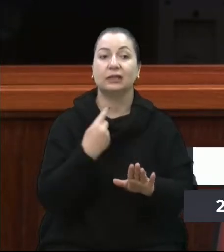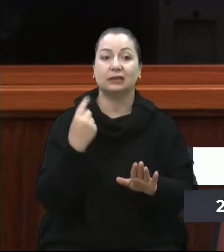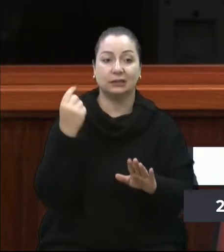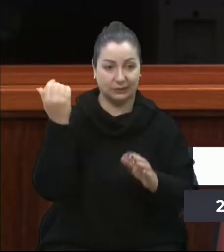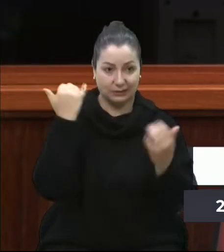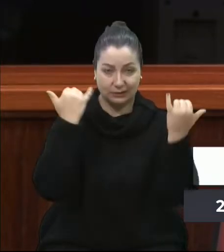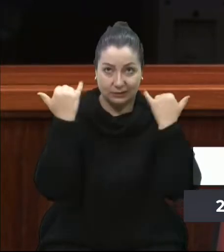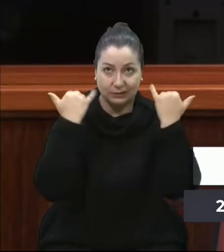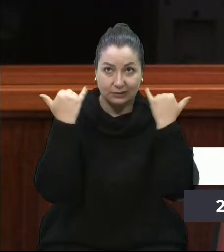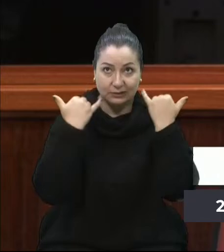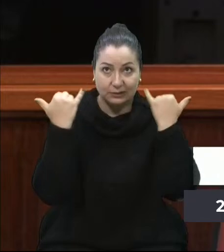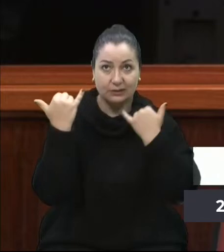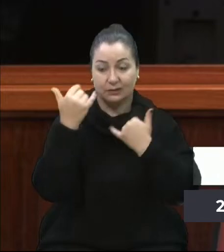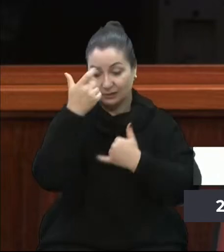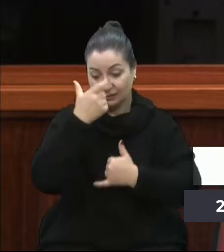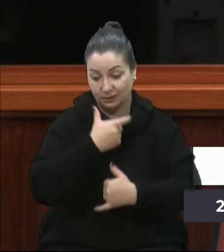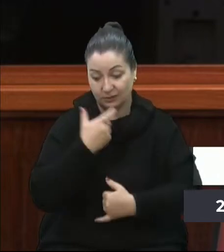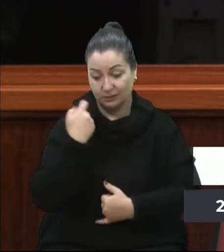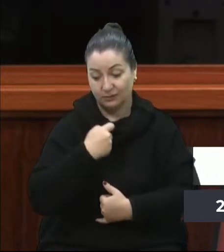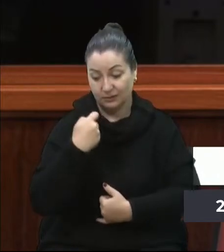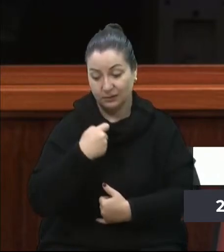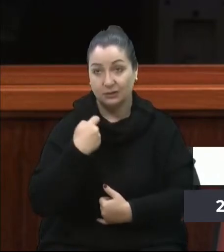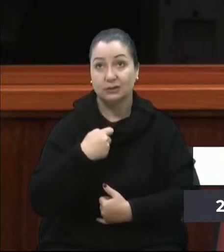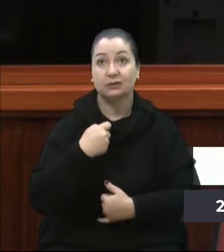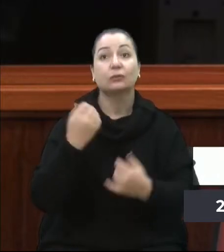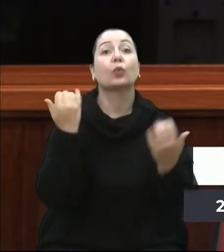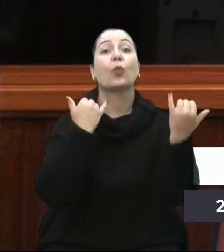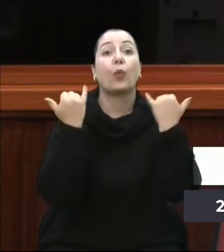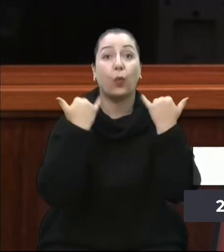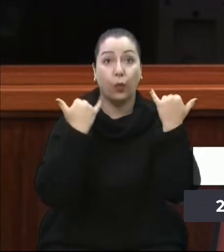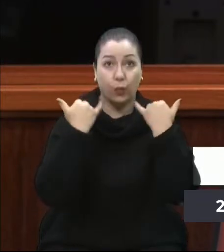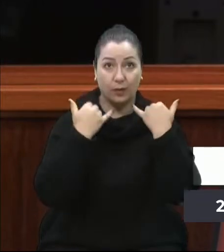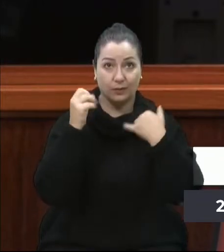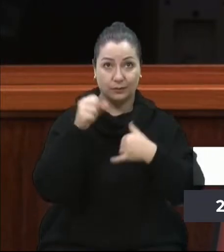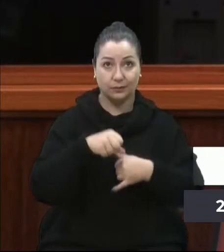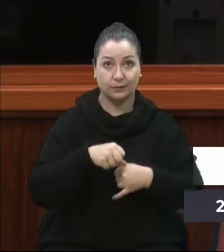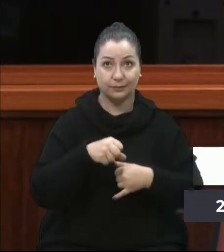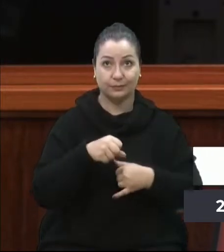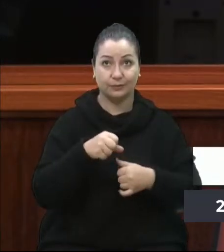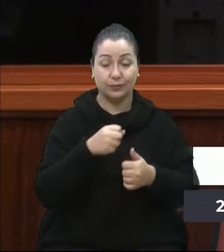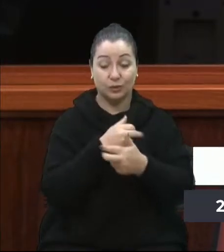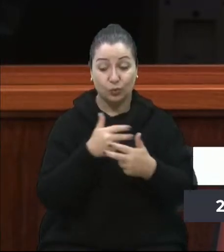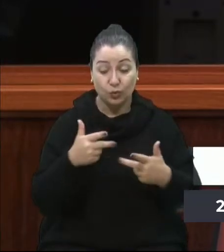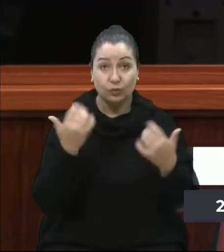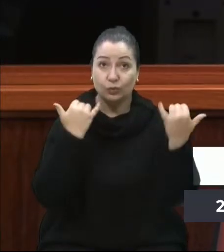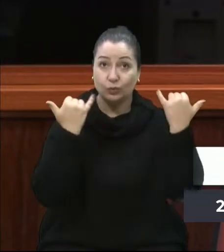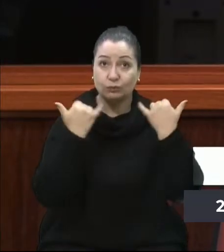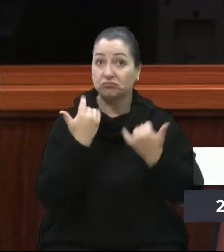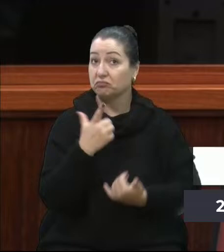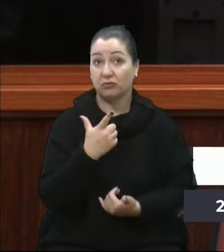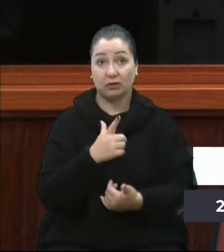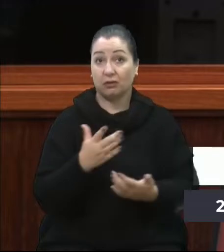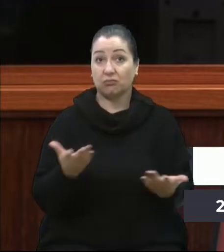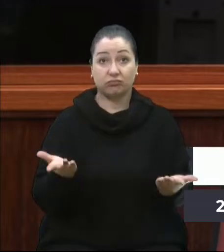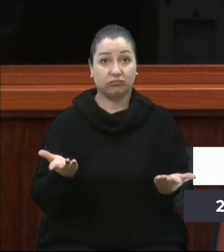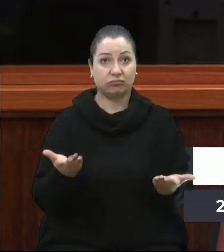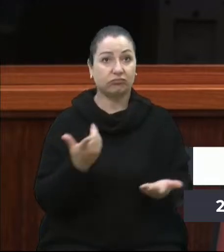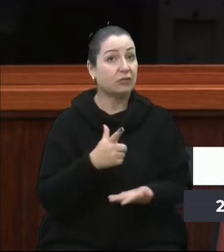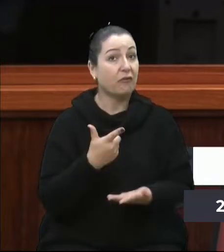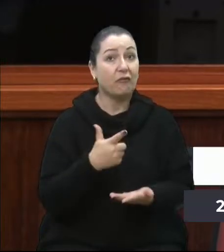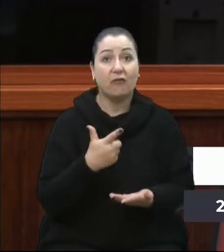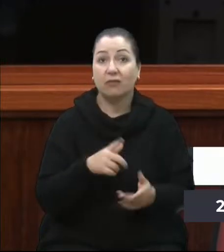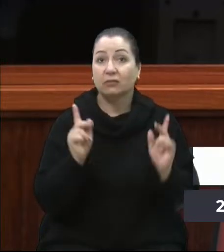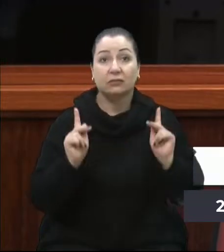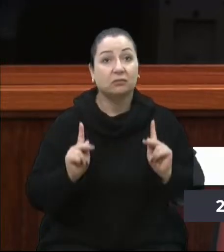gente tem que fazer isso, a gente tem que estar dispostos a ouvir, pelo que a gente pôde ouvir, não vai ter. Não vai ter